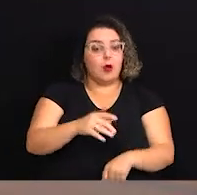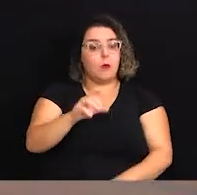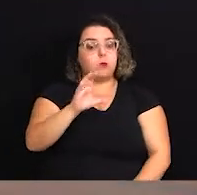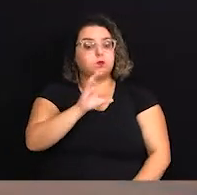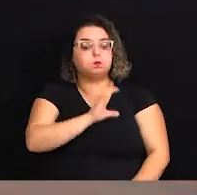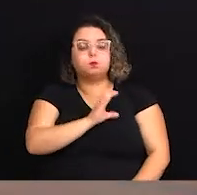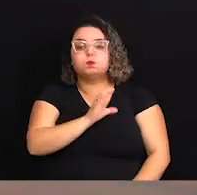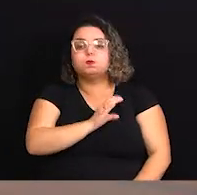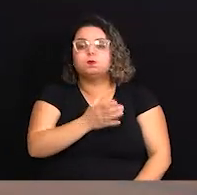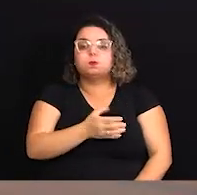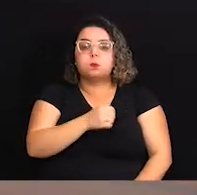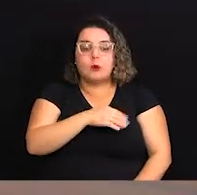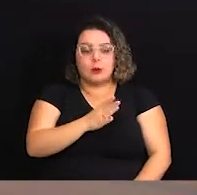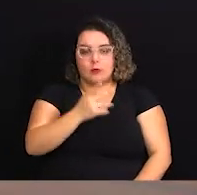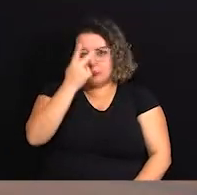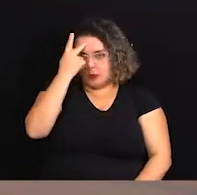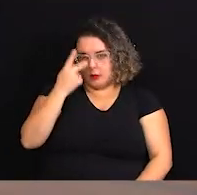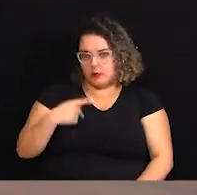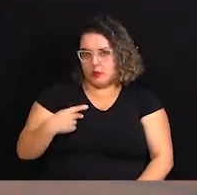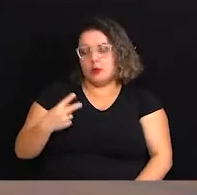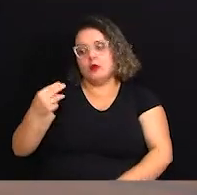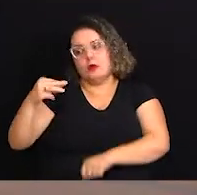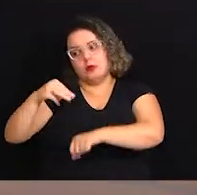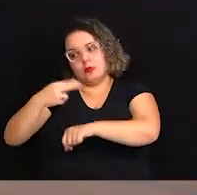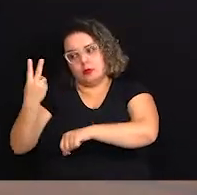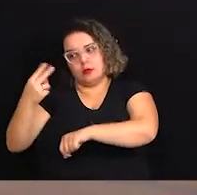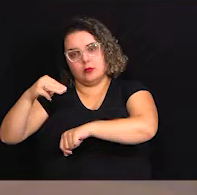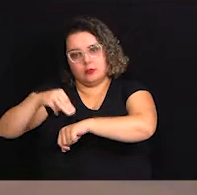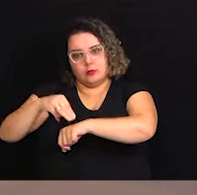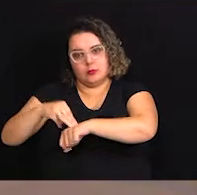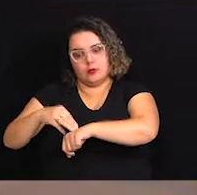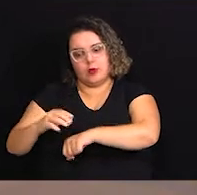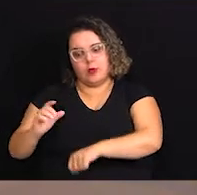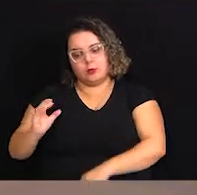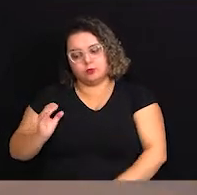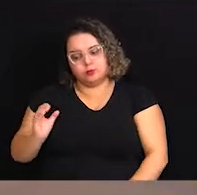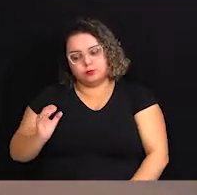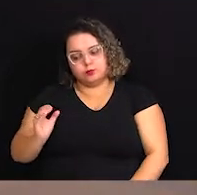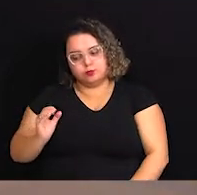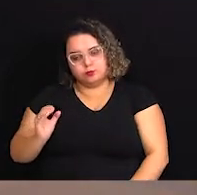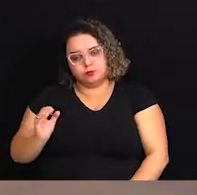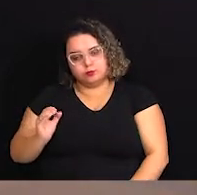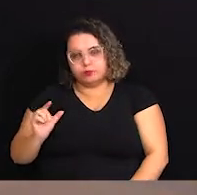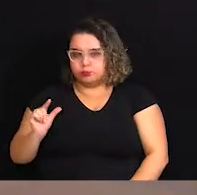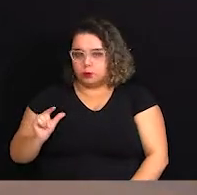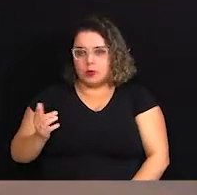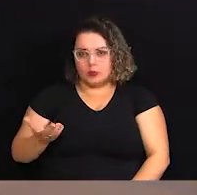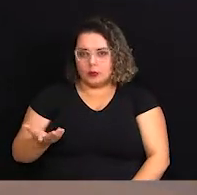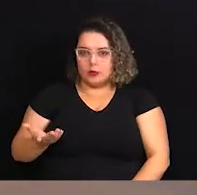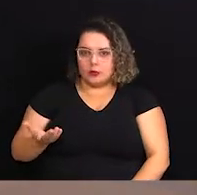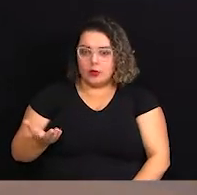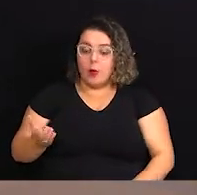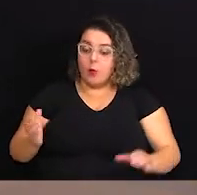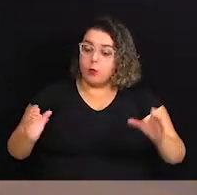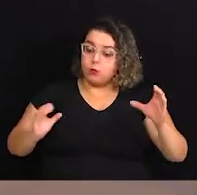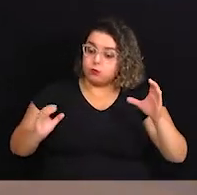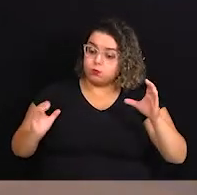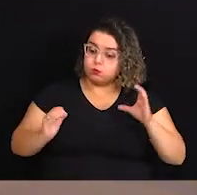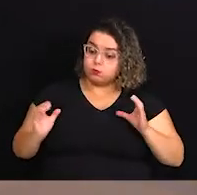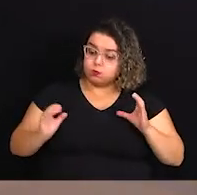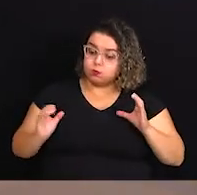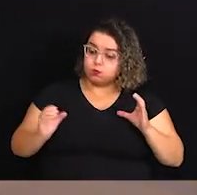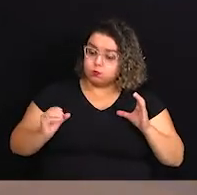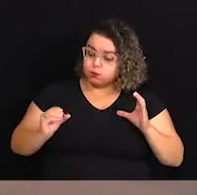muito maior para si, o familiar 2 vai ter uma verba menor. E aí também é uma questão dos